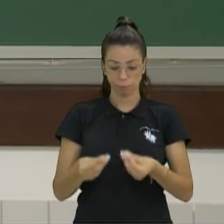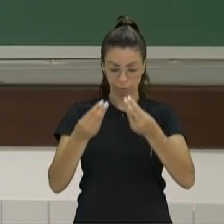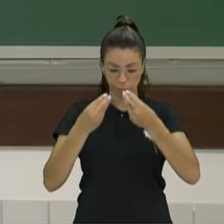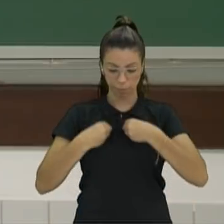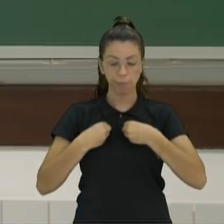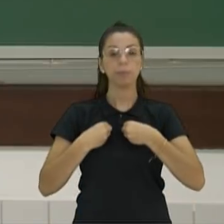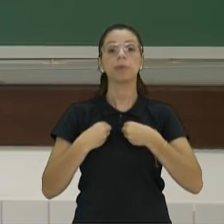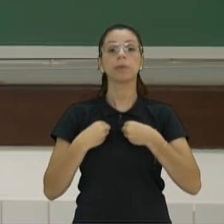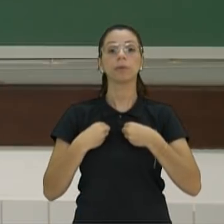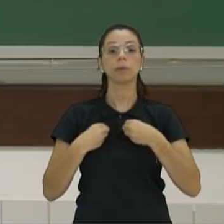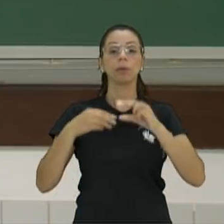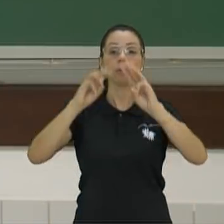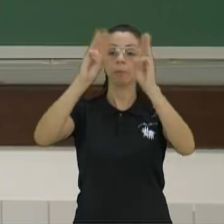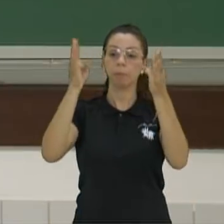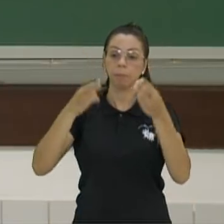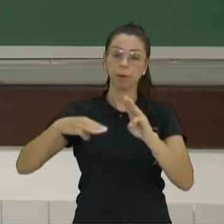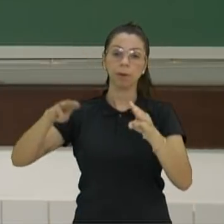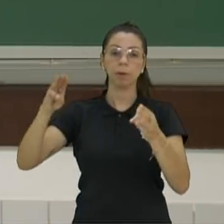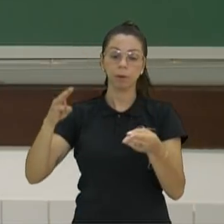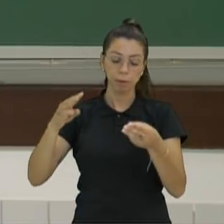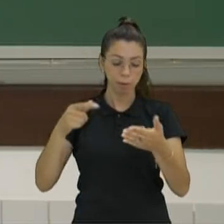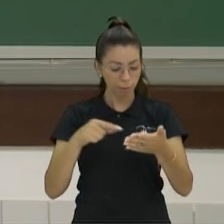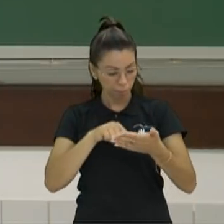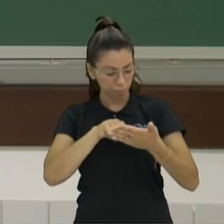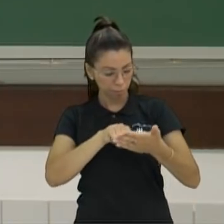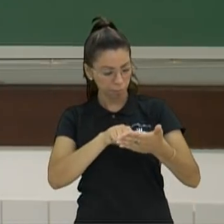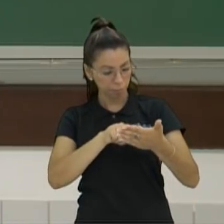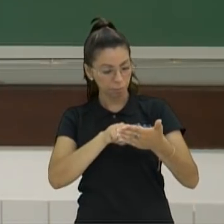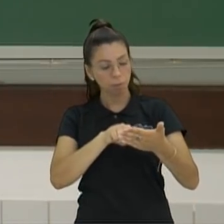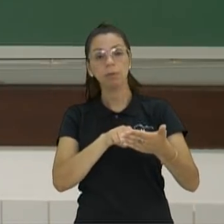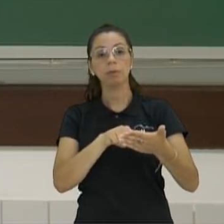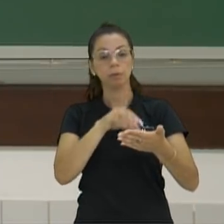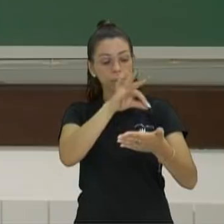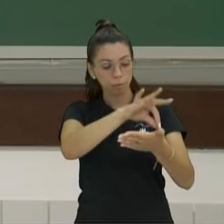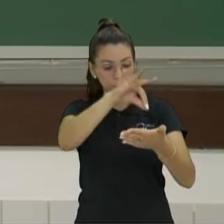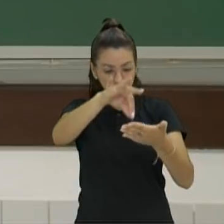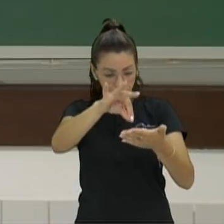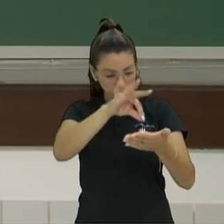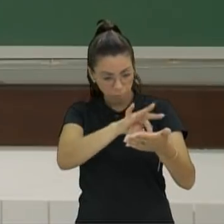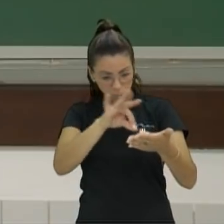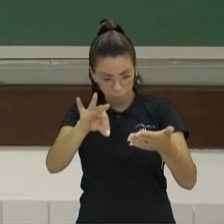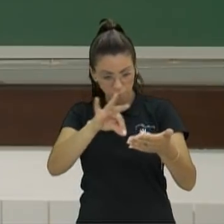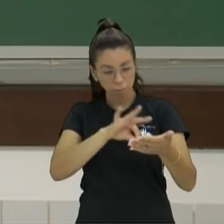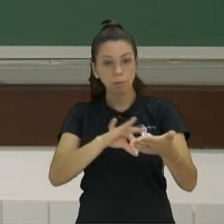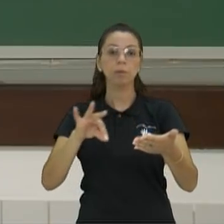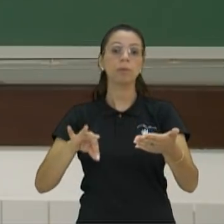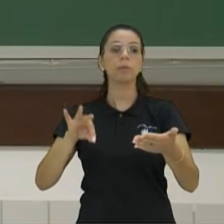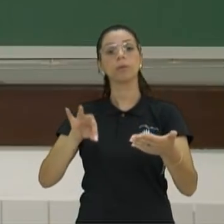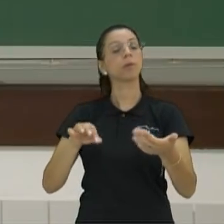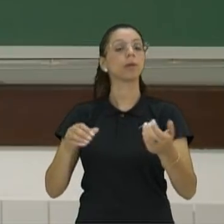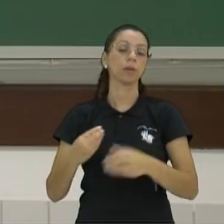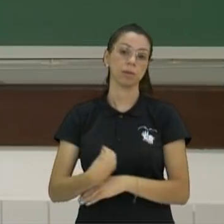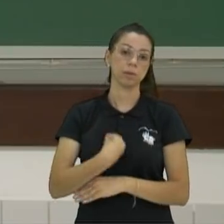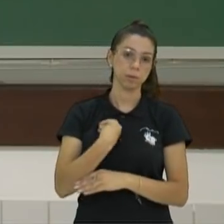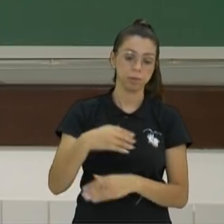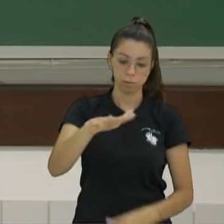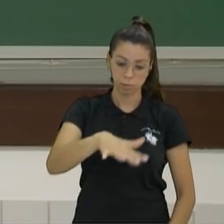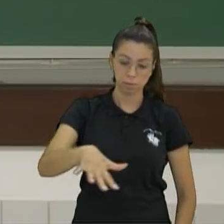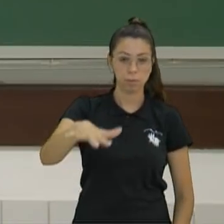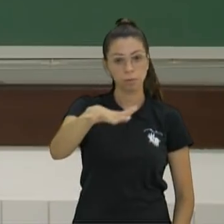topográfico. O que é um mapa topográfico? É um mapa que mostra todos os obstáculos que existem no